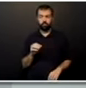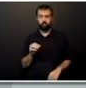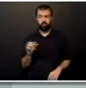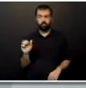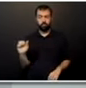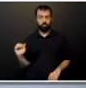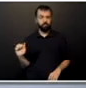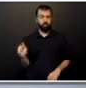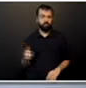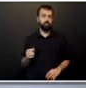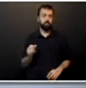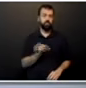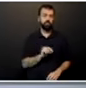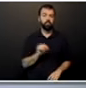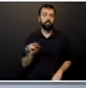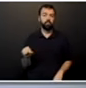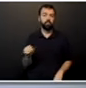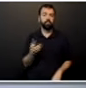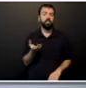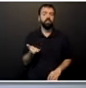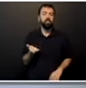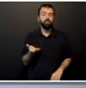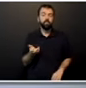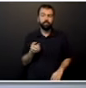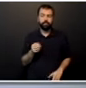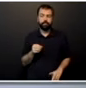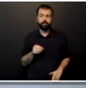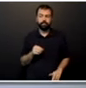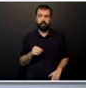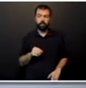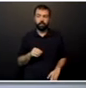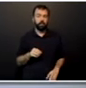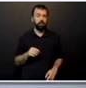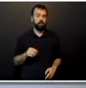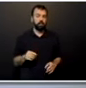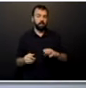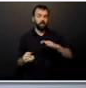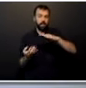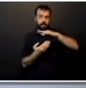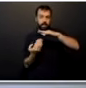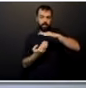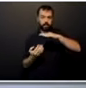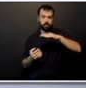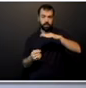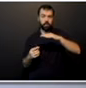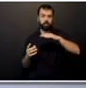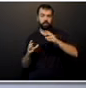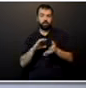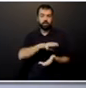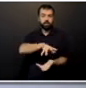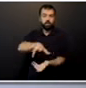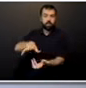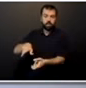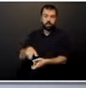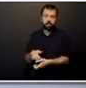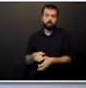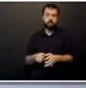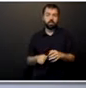eu preciso ter o total de pessoas envolvidas no caso são 11 jogadores